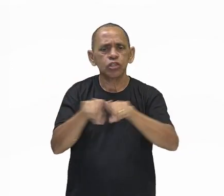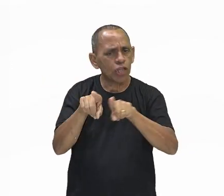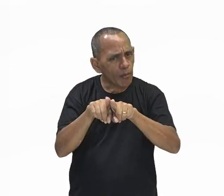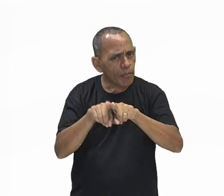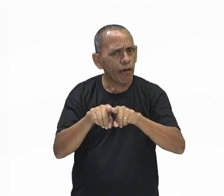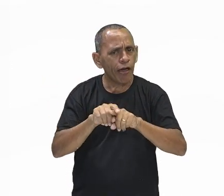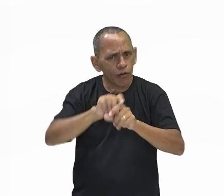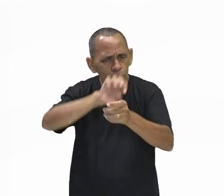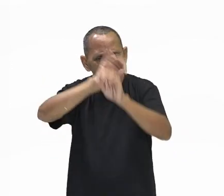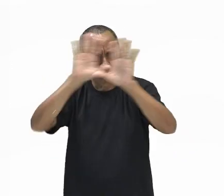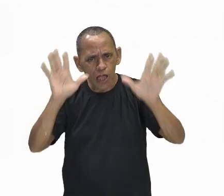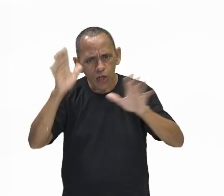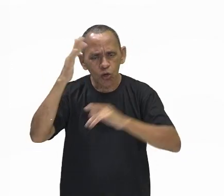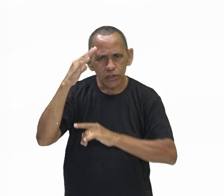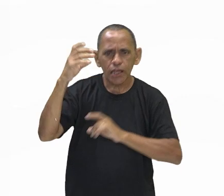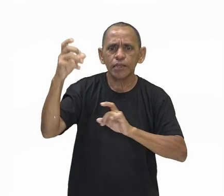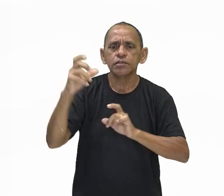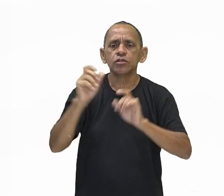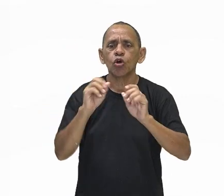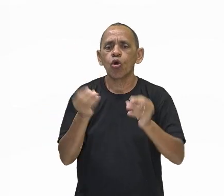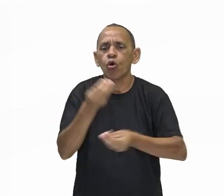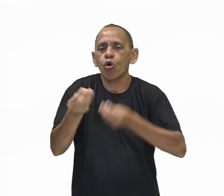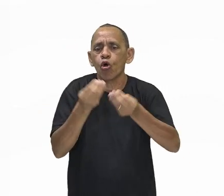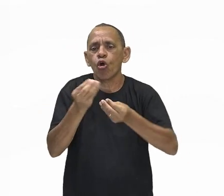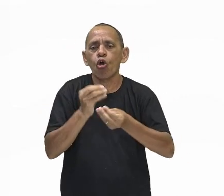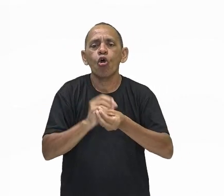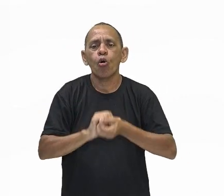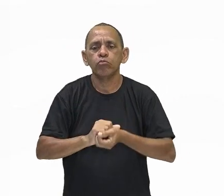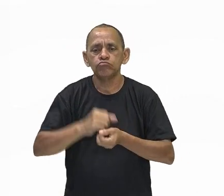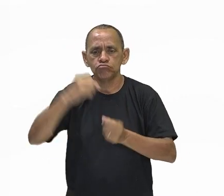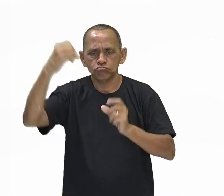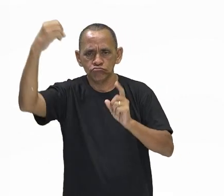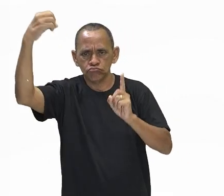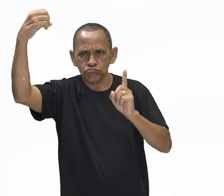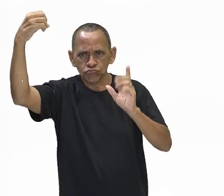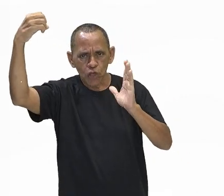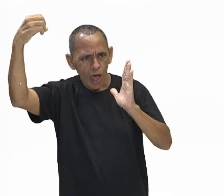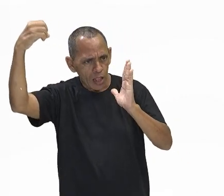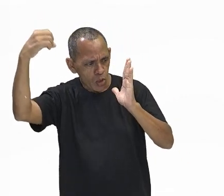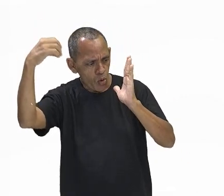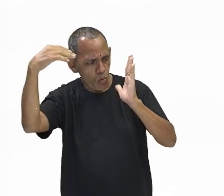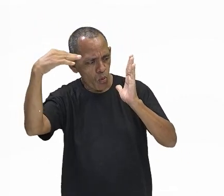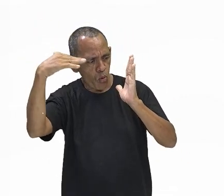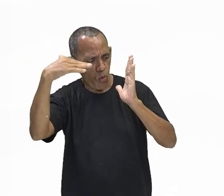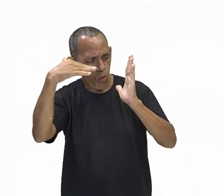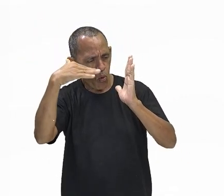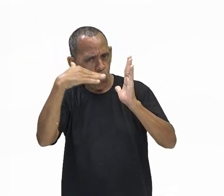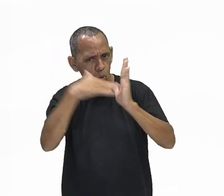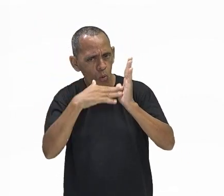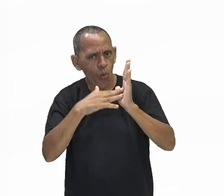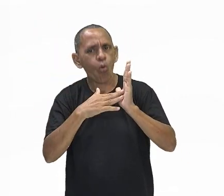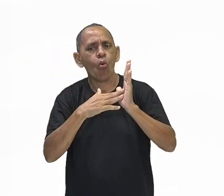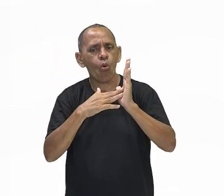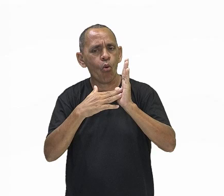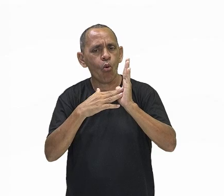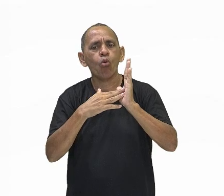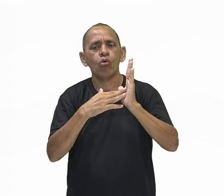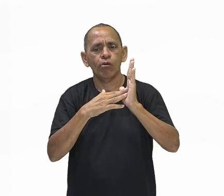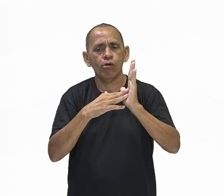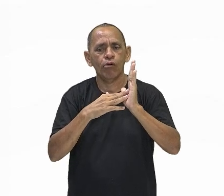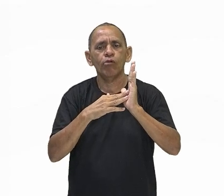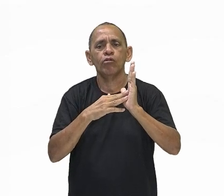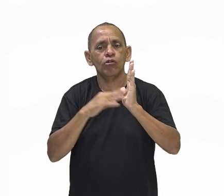só ocorre quando o feixe de luz se propaga com velocidade diferente nos dois meios.